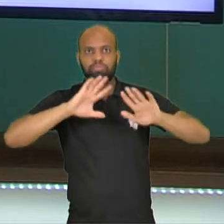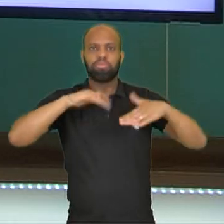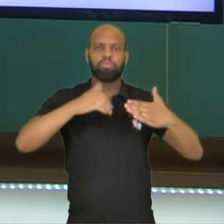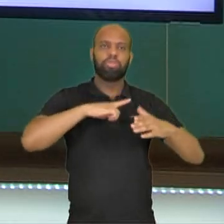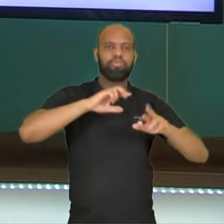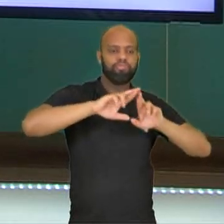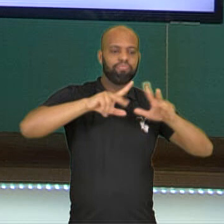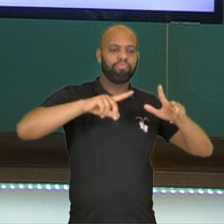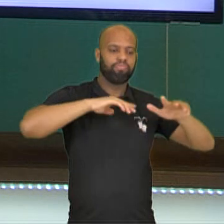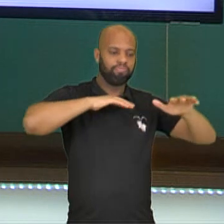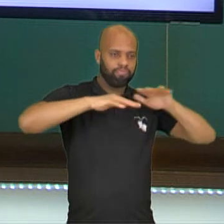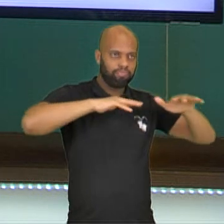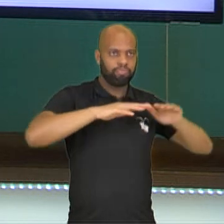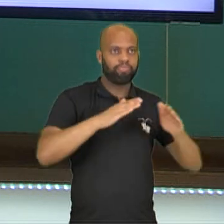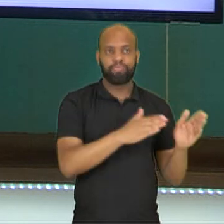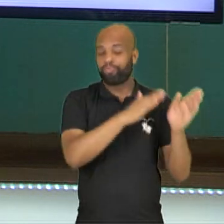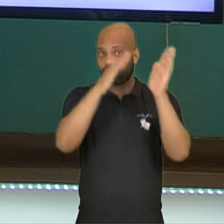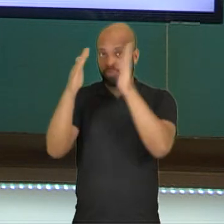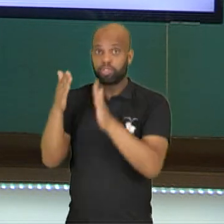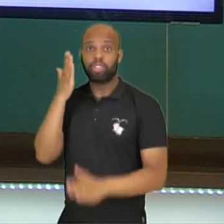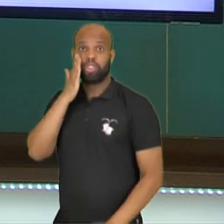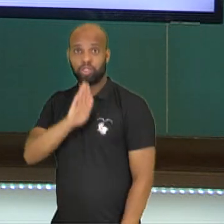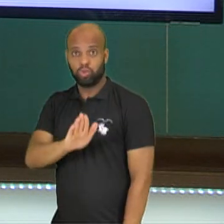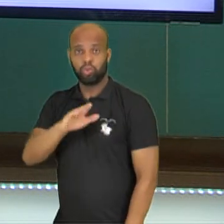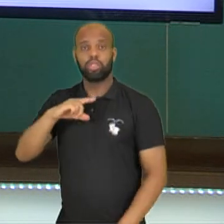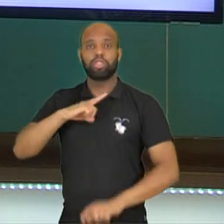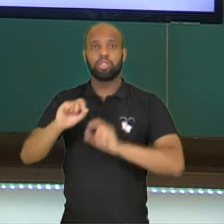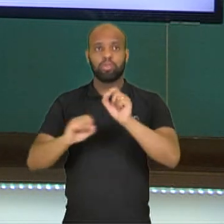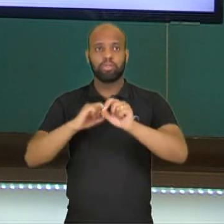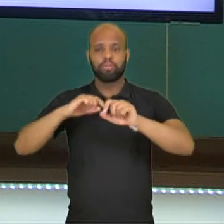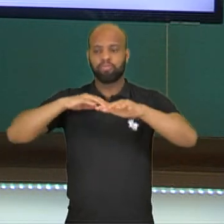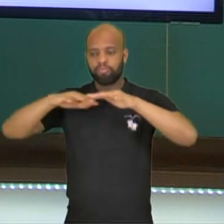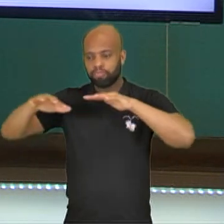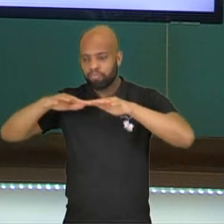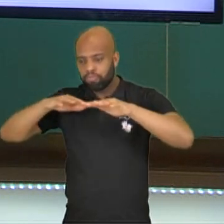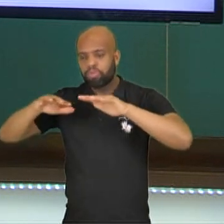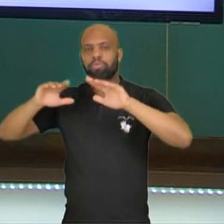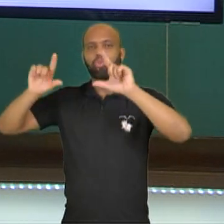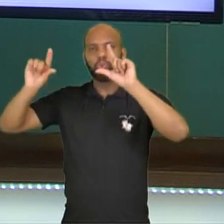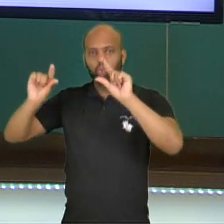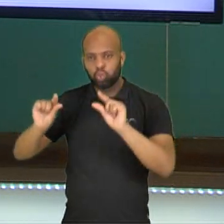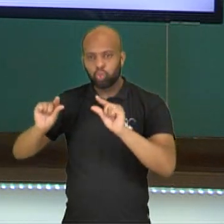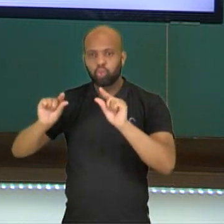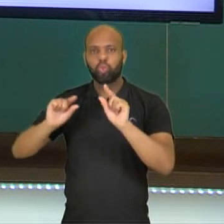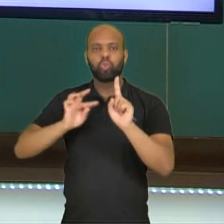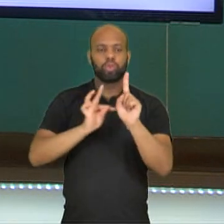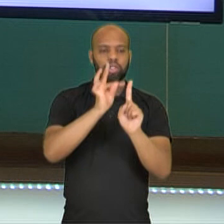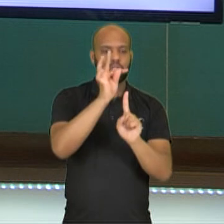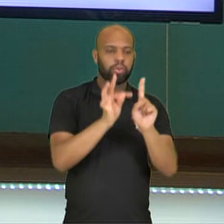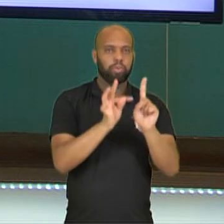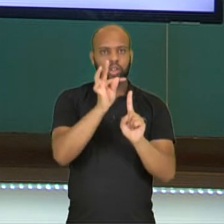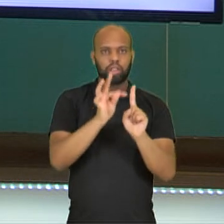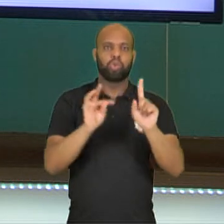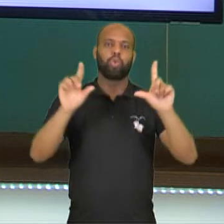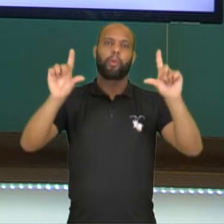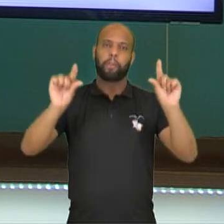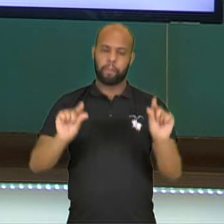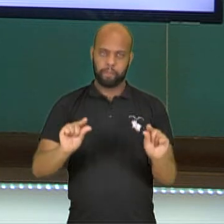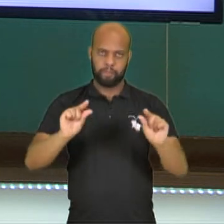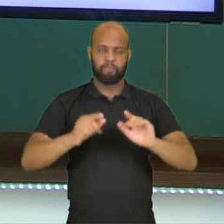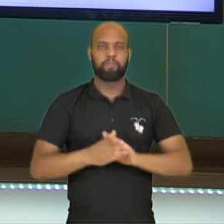diferente agitação. Diferente, por exemplo, desse lado aqui. Esse lado aqui, você pode perceber que a agitação está menor, então a gente associa a uma temperatura